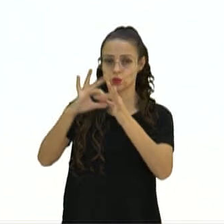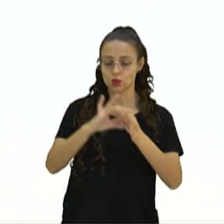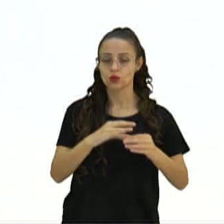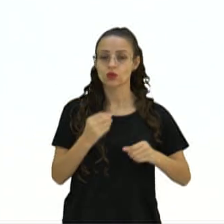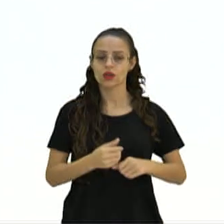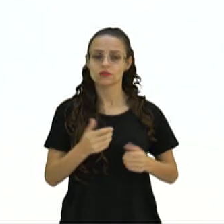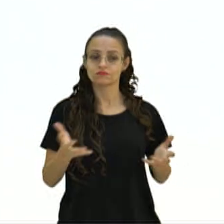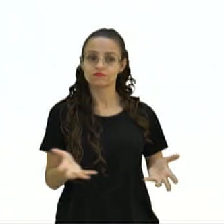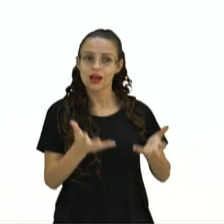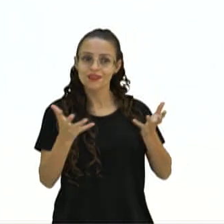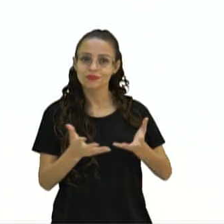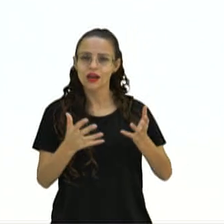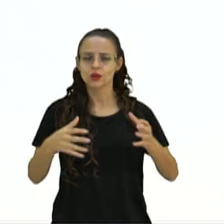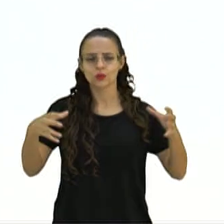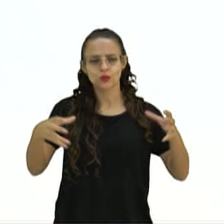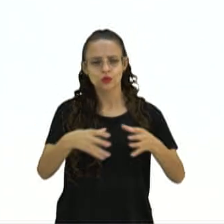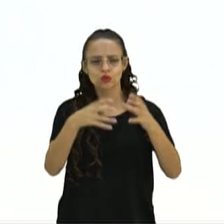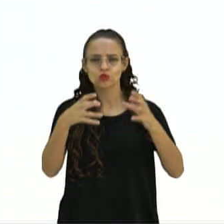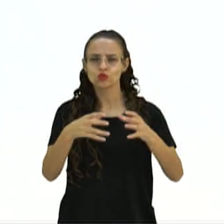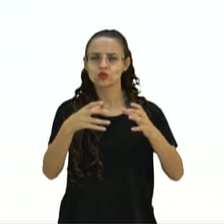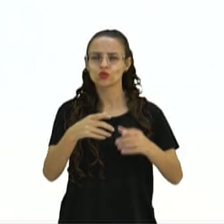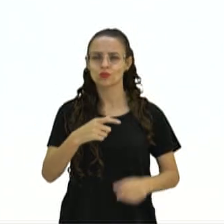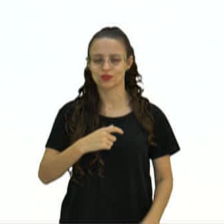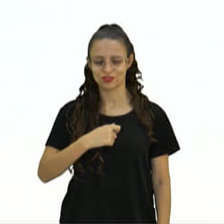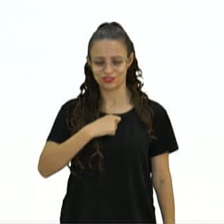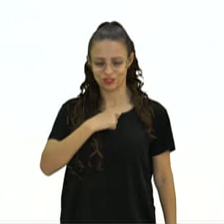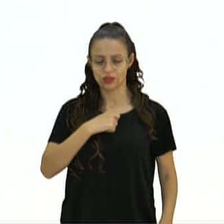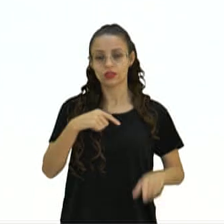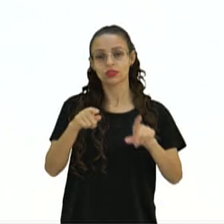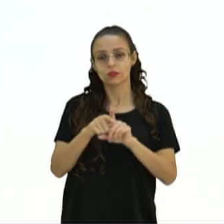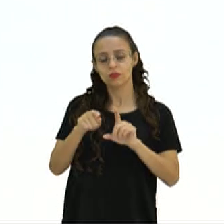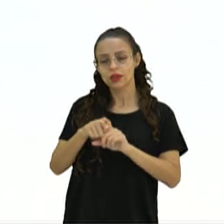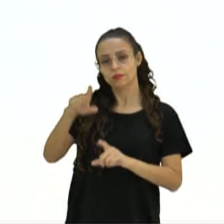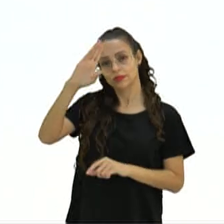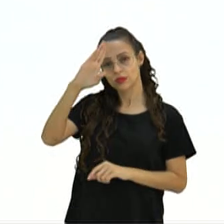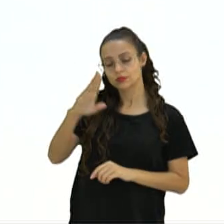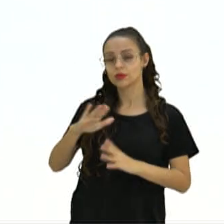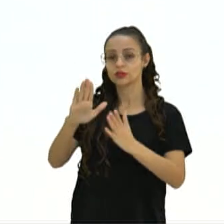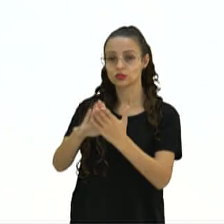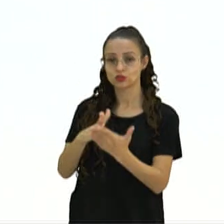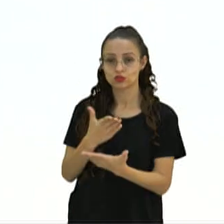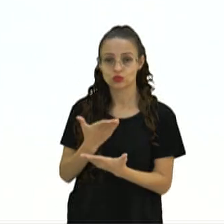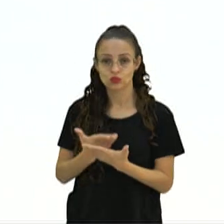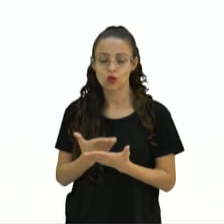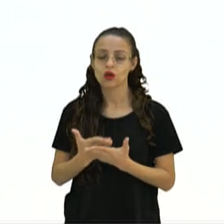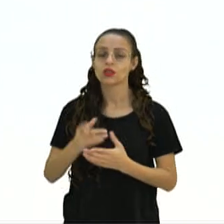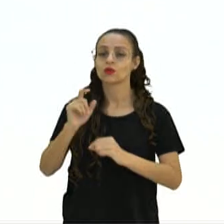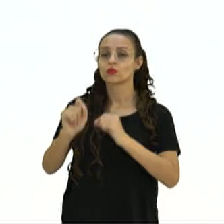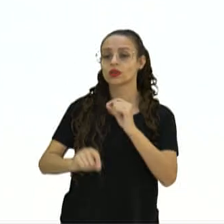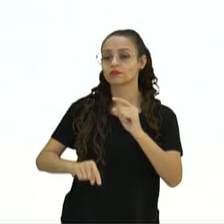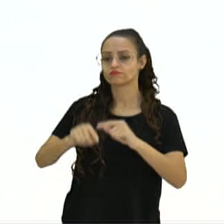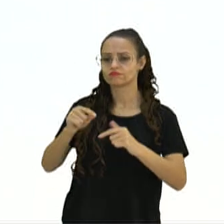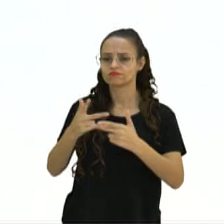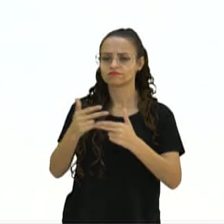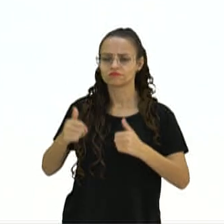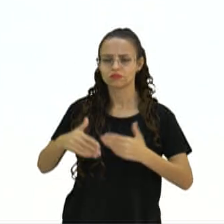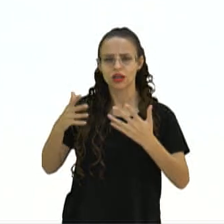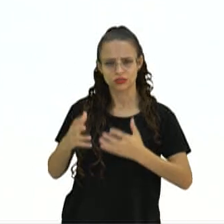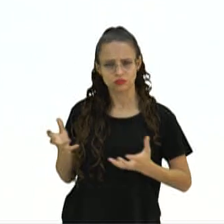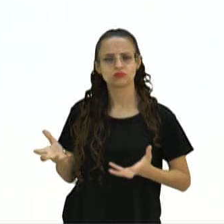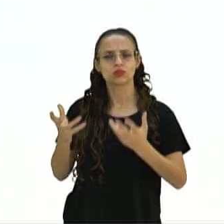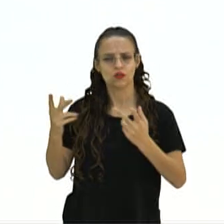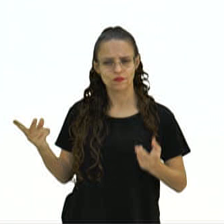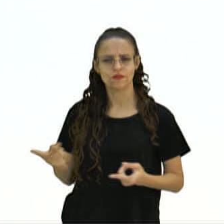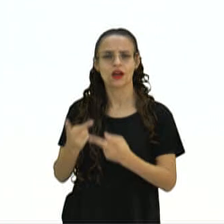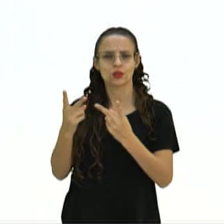que animava encontros de grupos escoteiros, até e principalmente nas escolas, né, enquanto instrumento cada vez mais reconhecido por seu